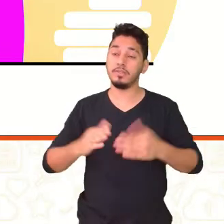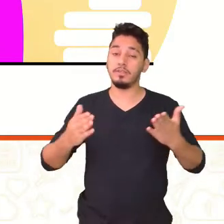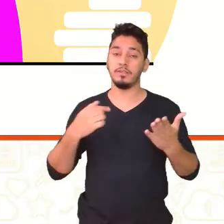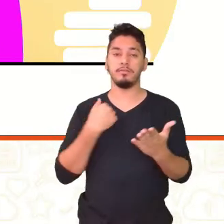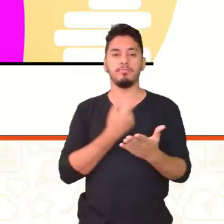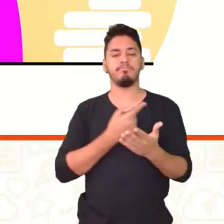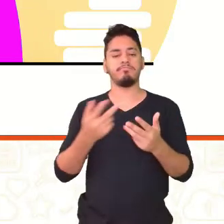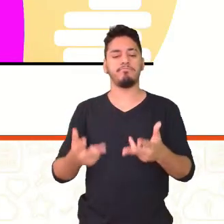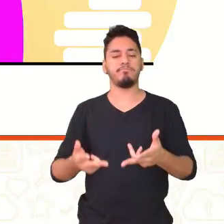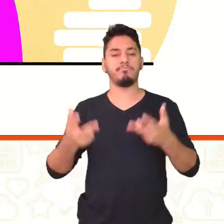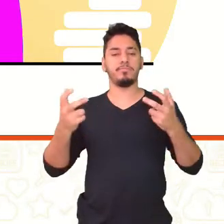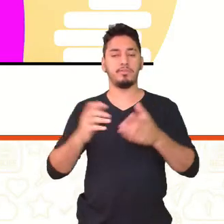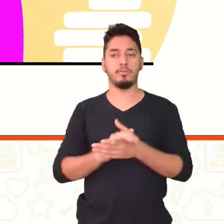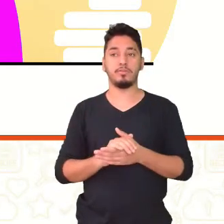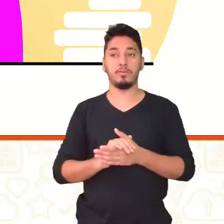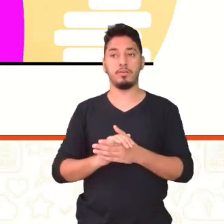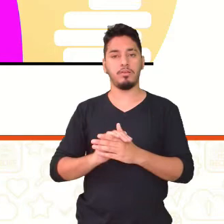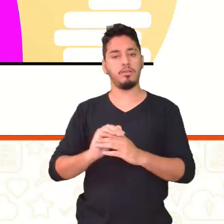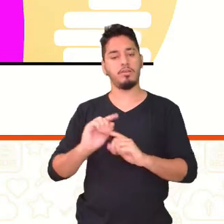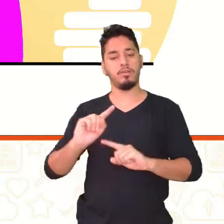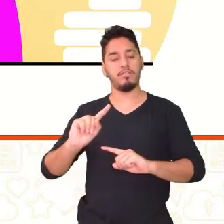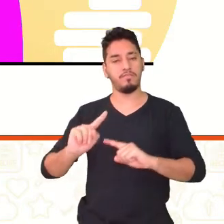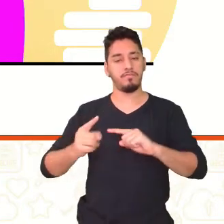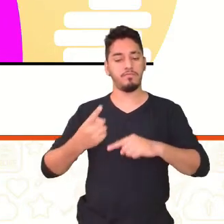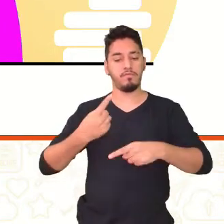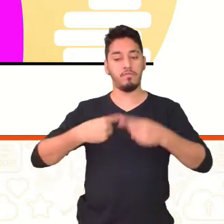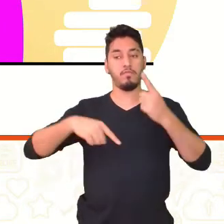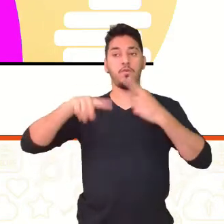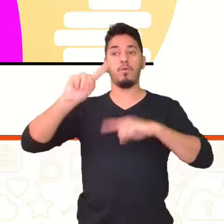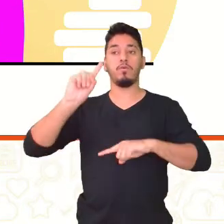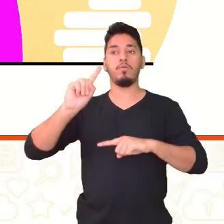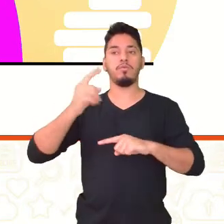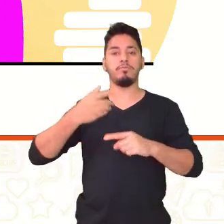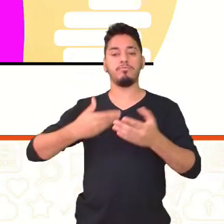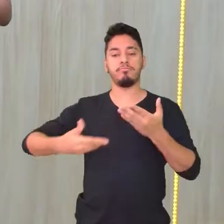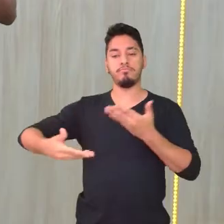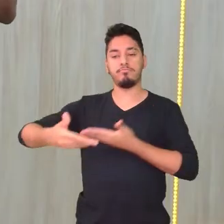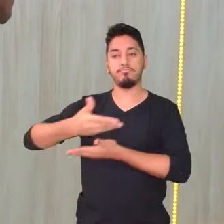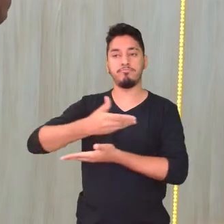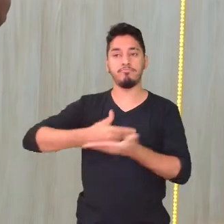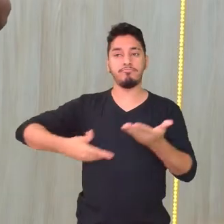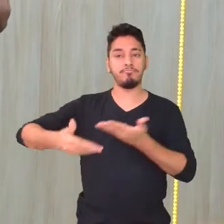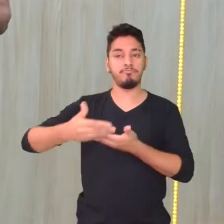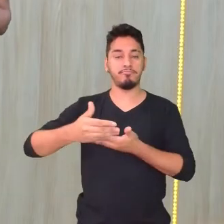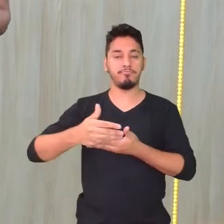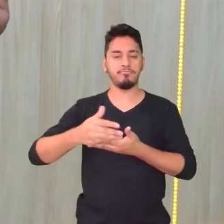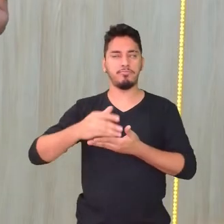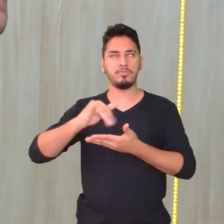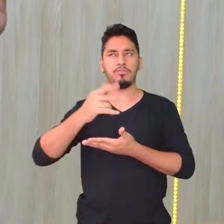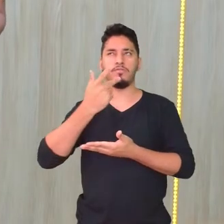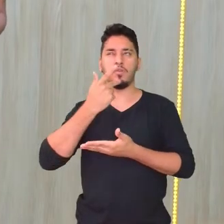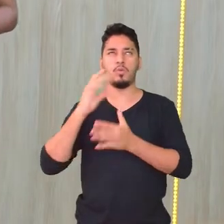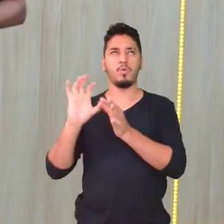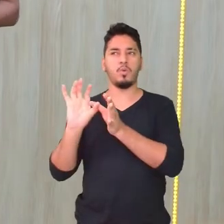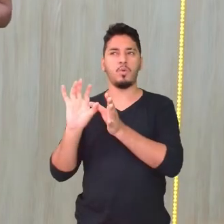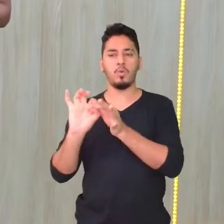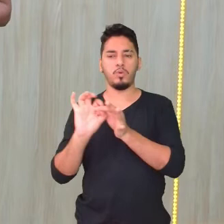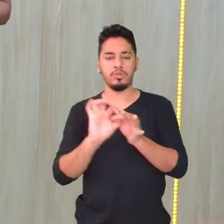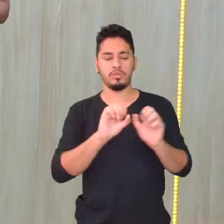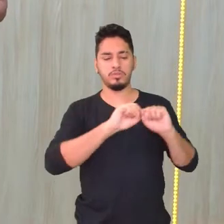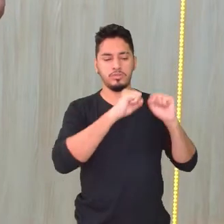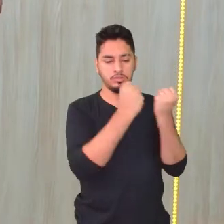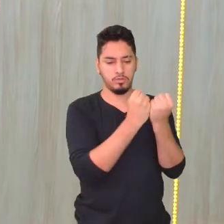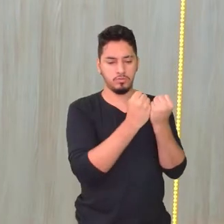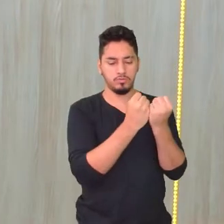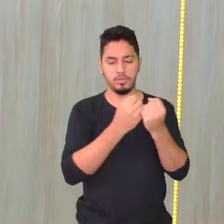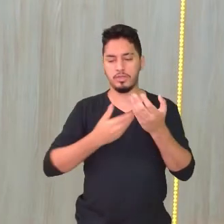gente percebe que evolui e se desenvolve em interação com o entorno. Então, se a gente falou de contexto social, se a gente falou